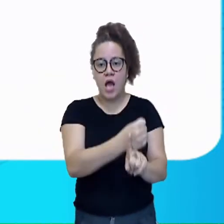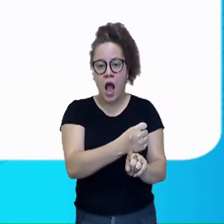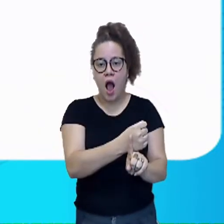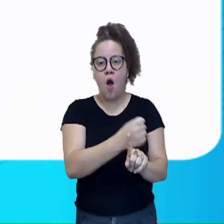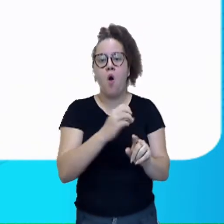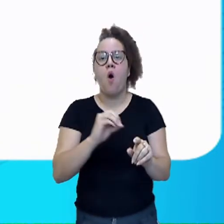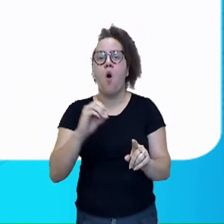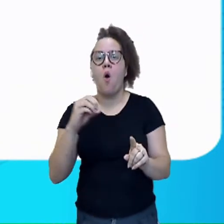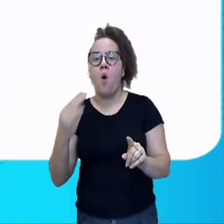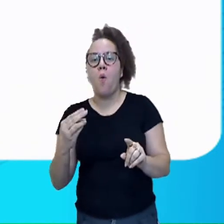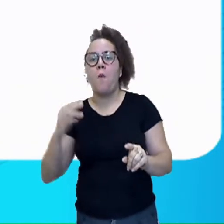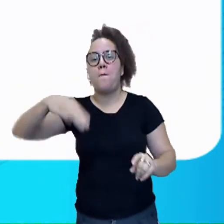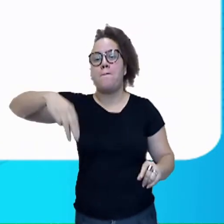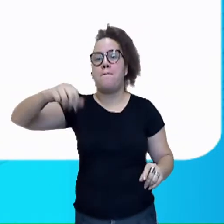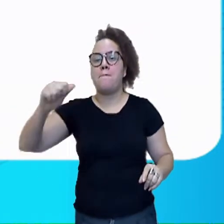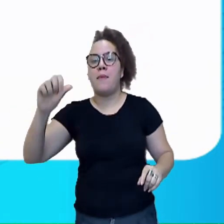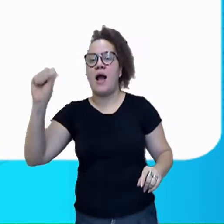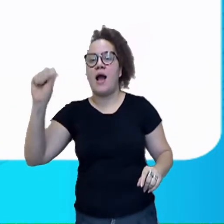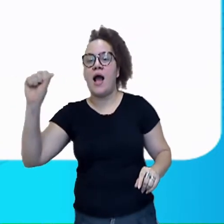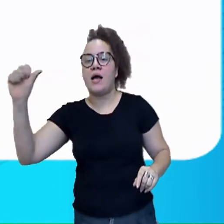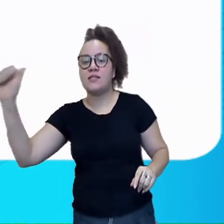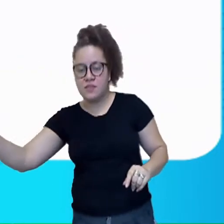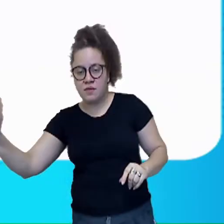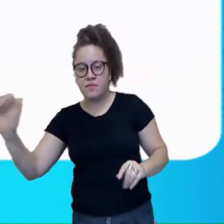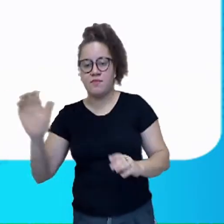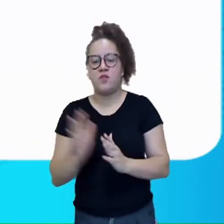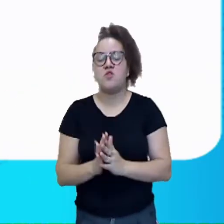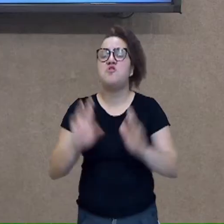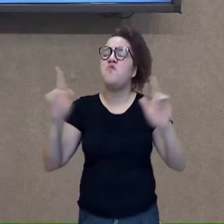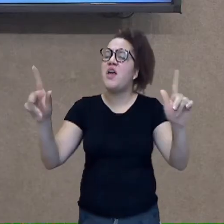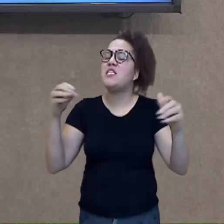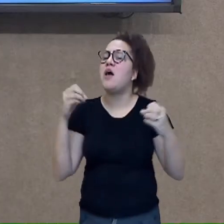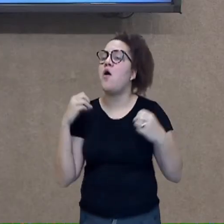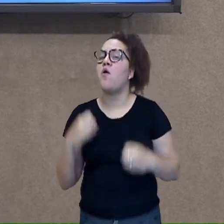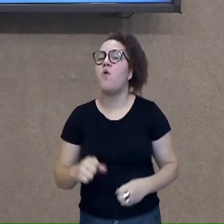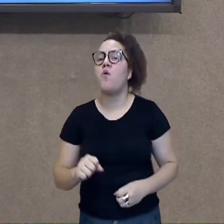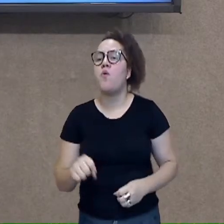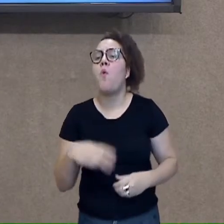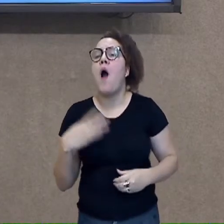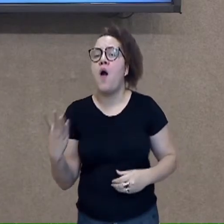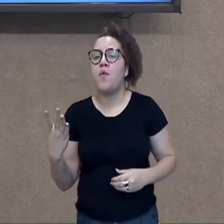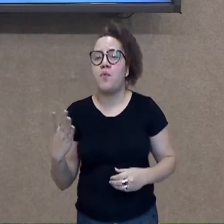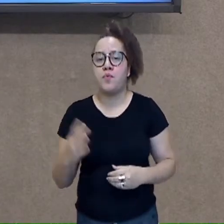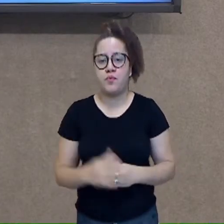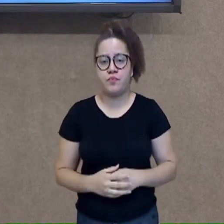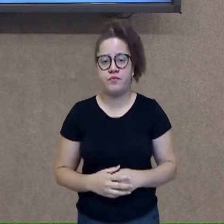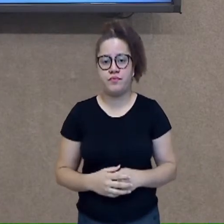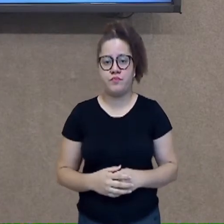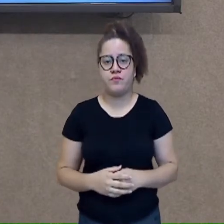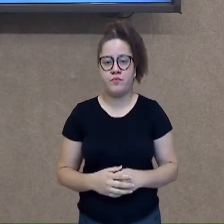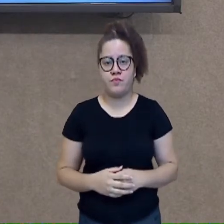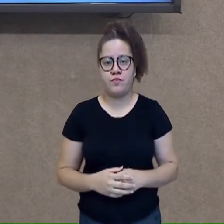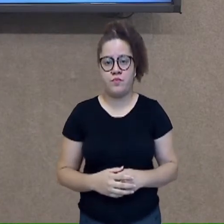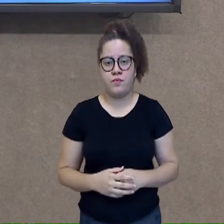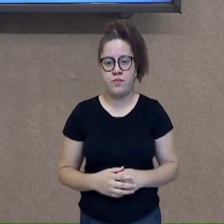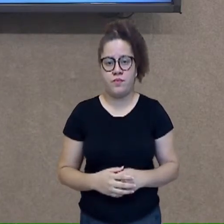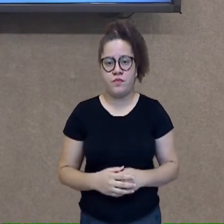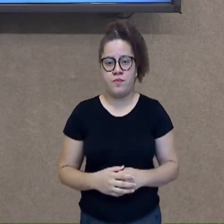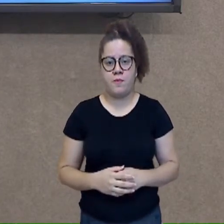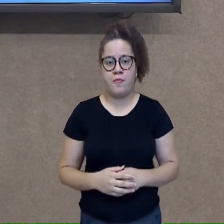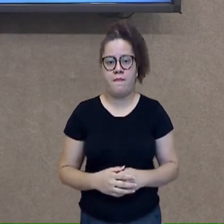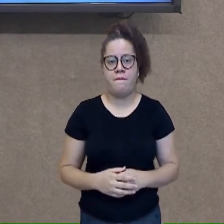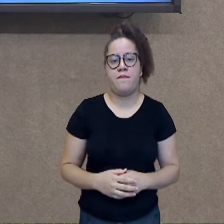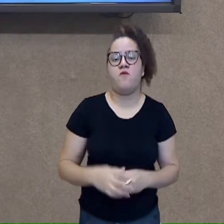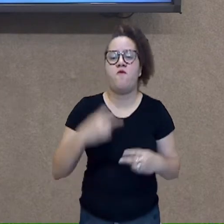em massa. Qual é a diferença entre os dois? Vamos ver no próximo slide. Nesse slide, nós vamos ver